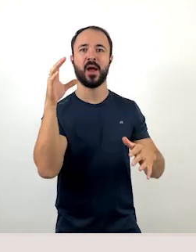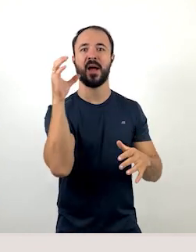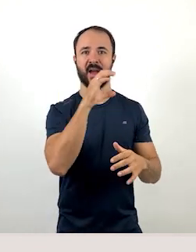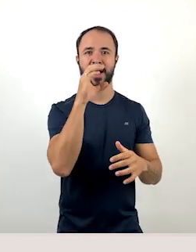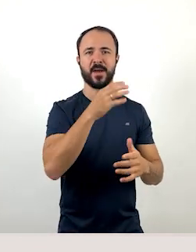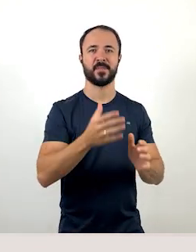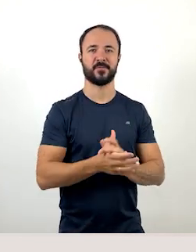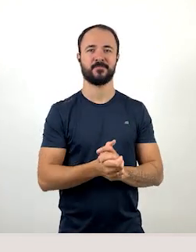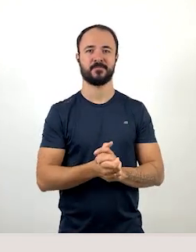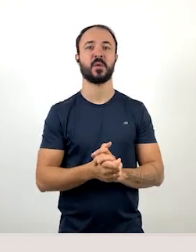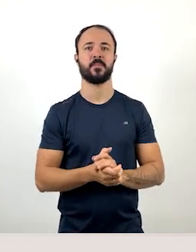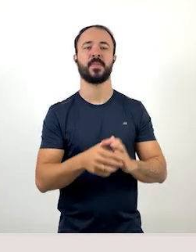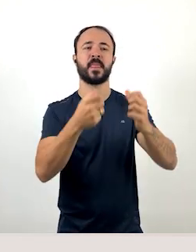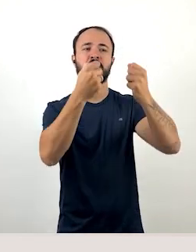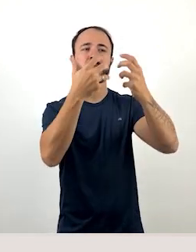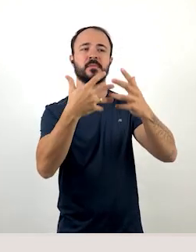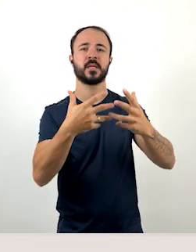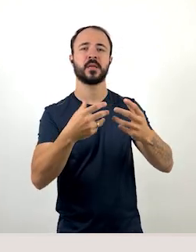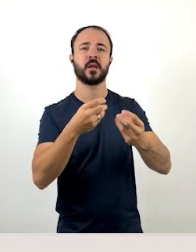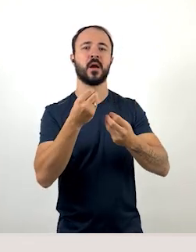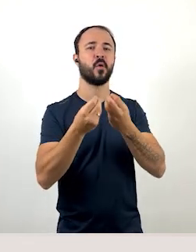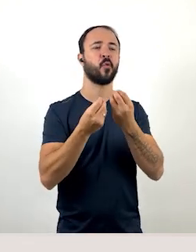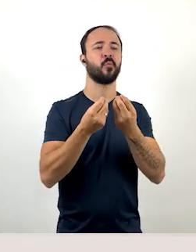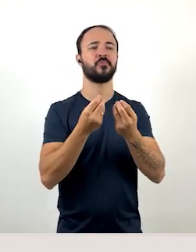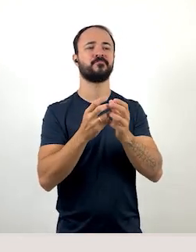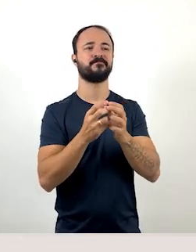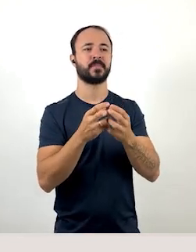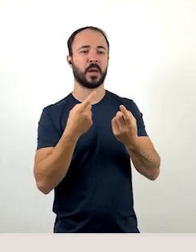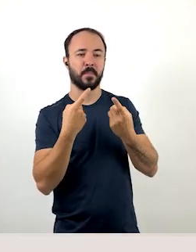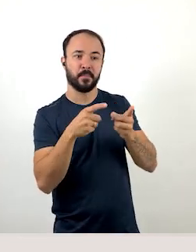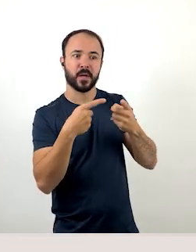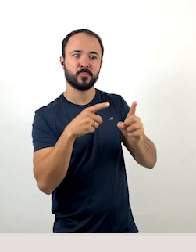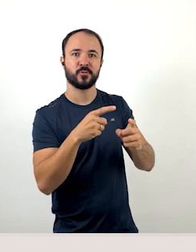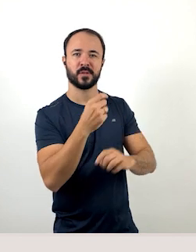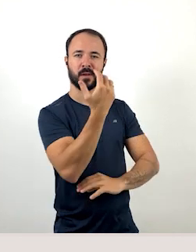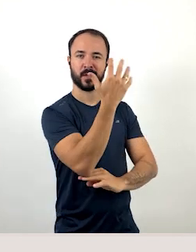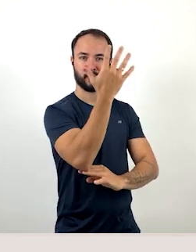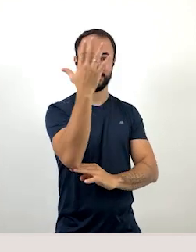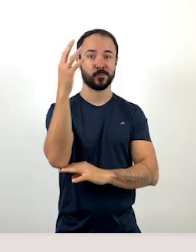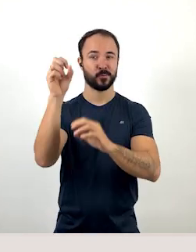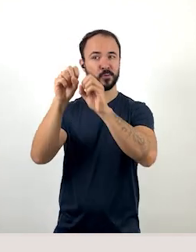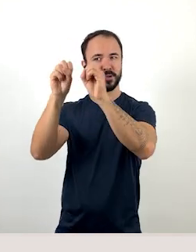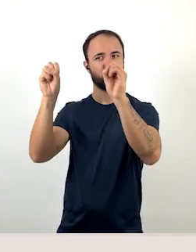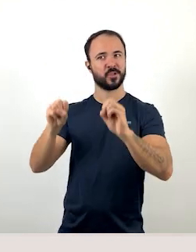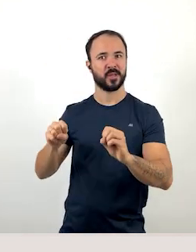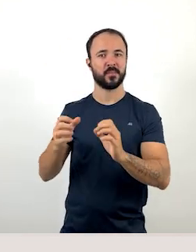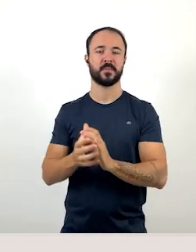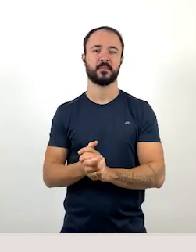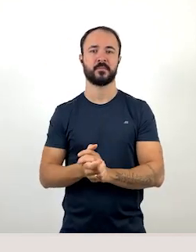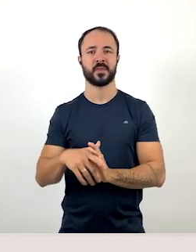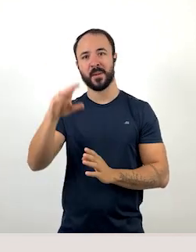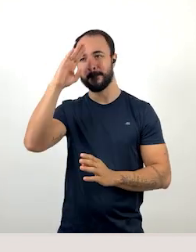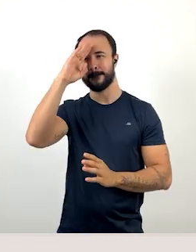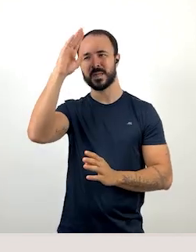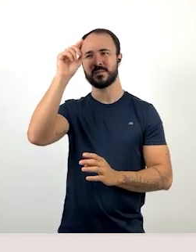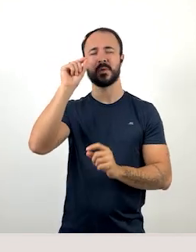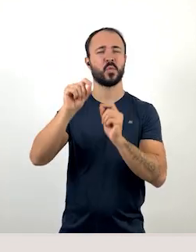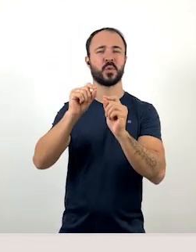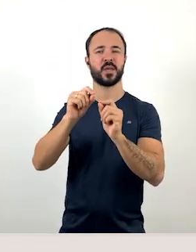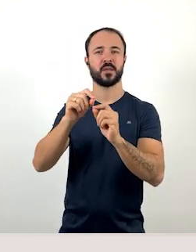Então, descreva os riscos das espécies invasoras para os ecossistemas relacionados aqui na tirinha. Então, como principal risco, nós